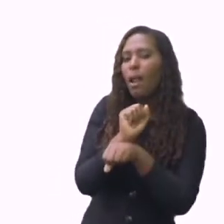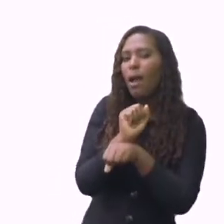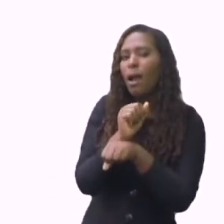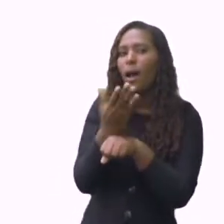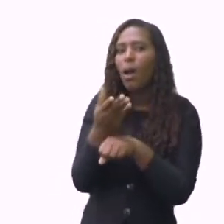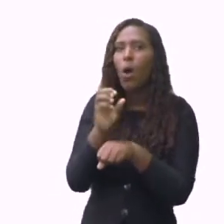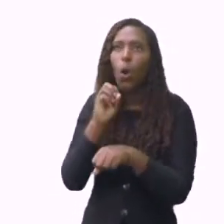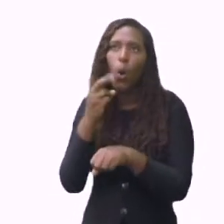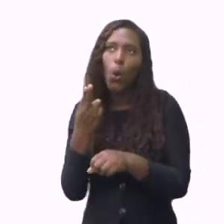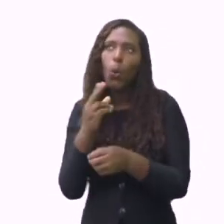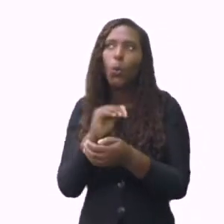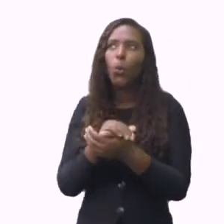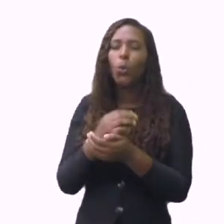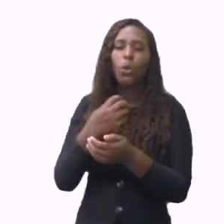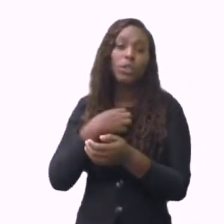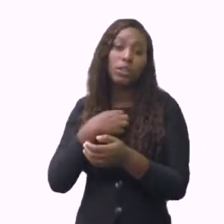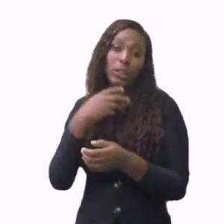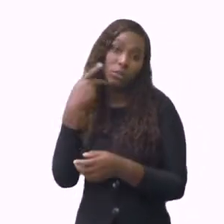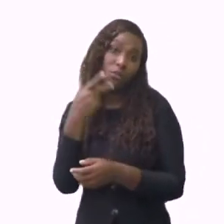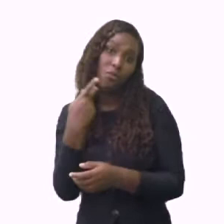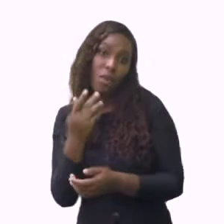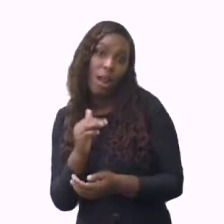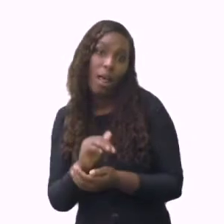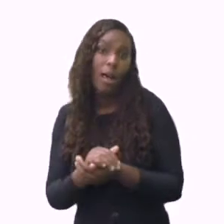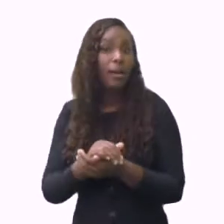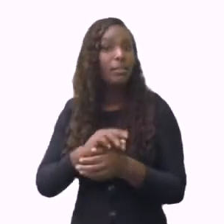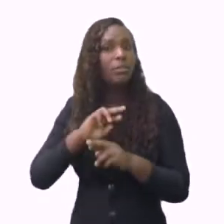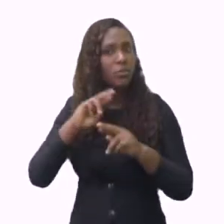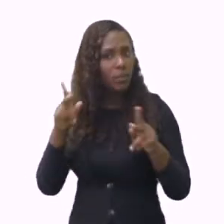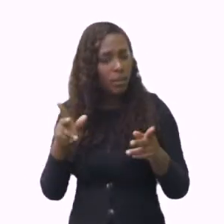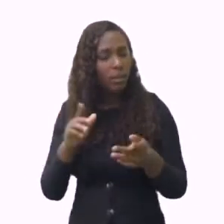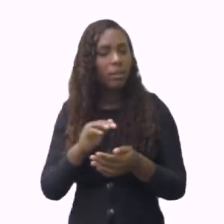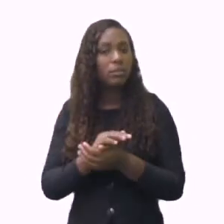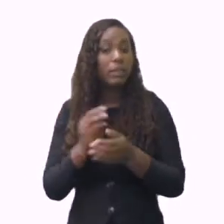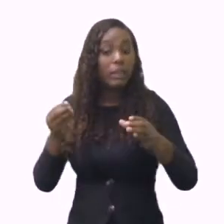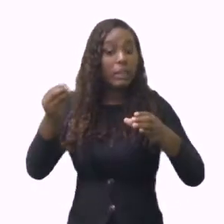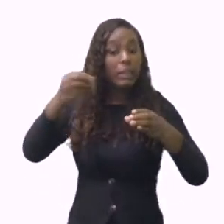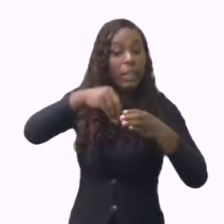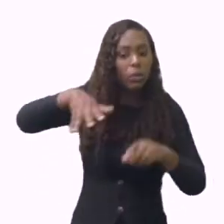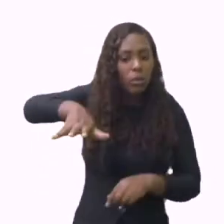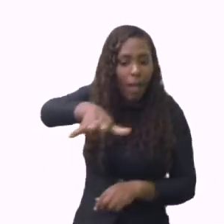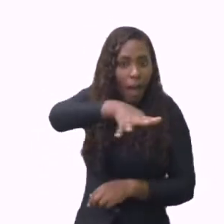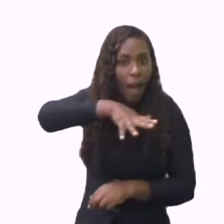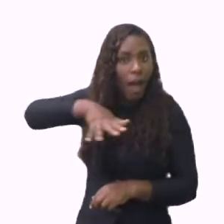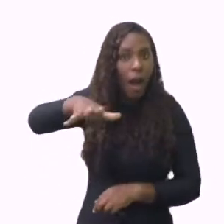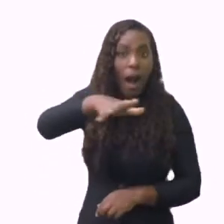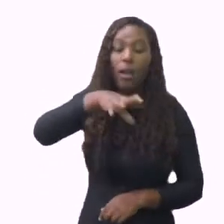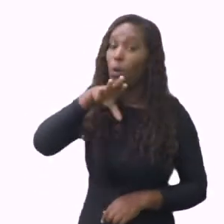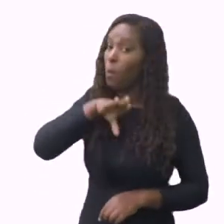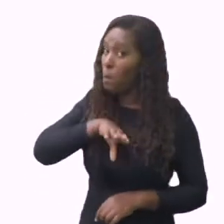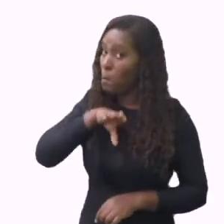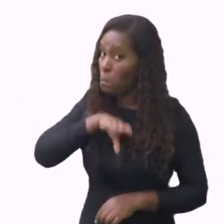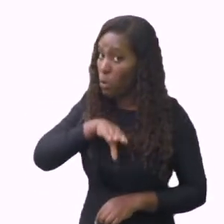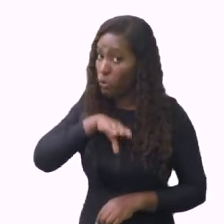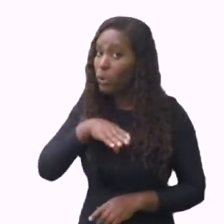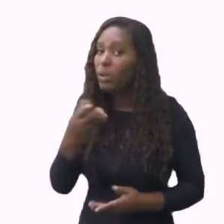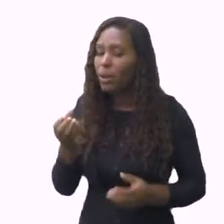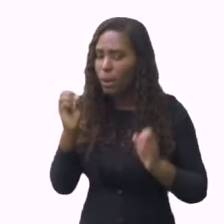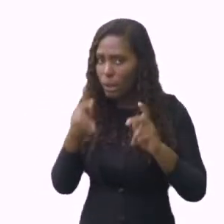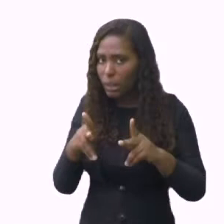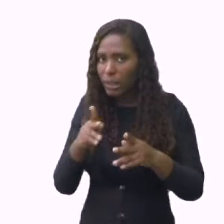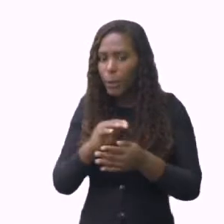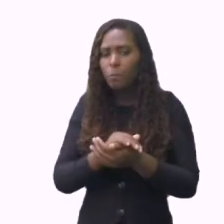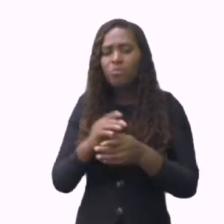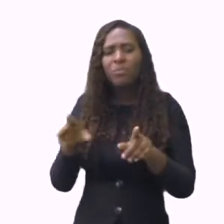jeito de falar. Eu consigo fazer algumas pausas, eu consigo dar uma melodia para a minha fala, né?